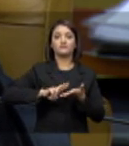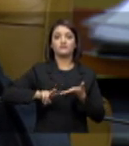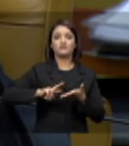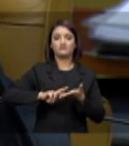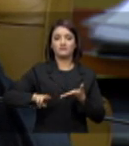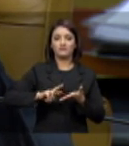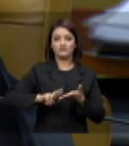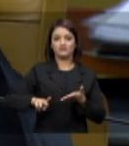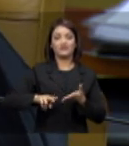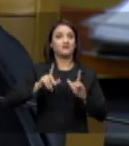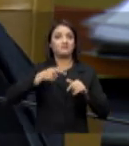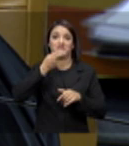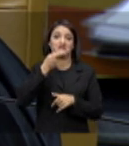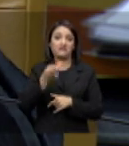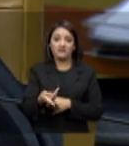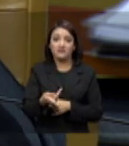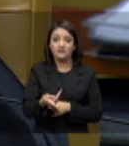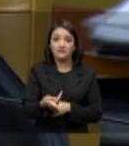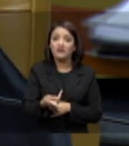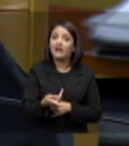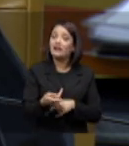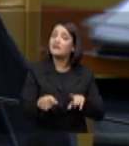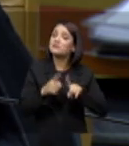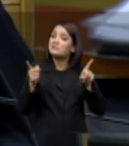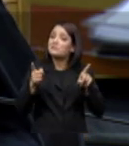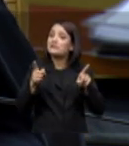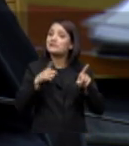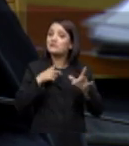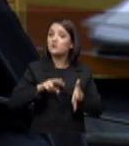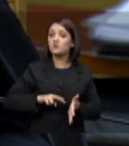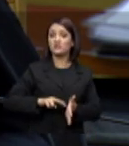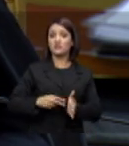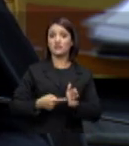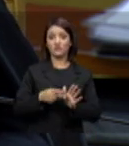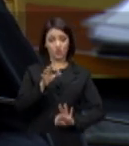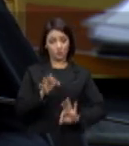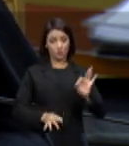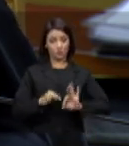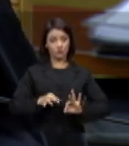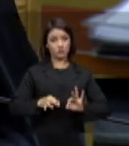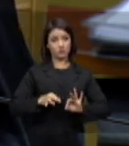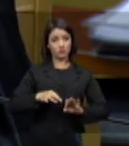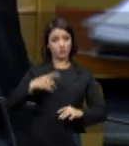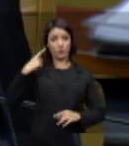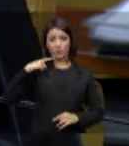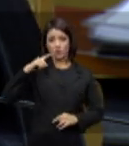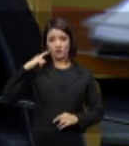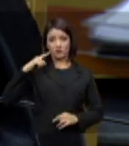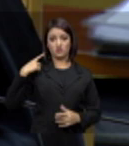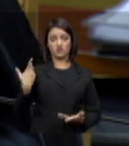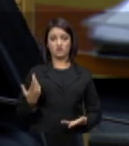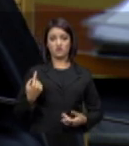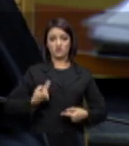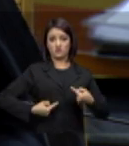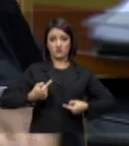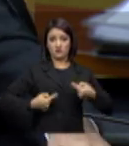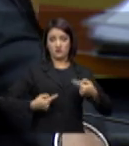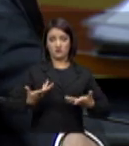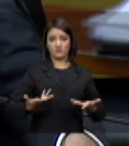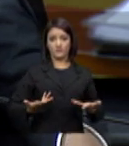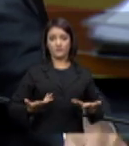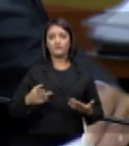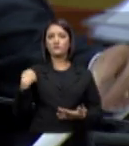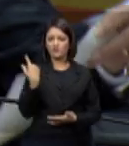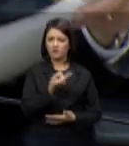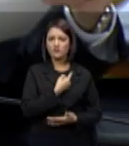uma coisa dita de passagem mas que tem significação jurídico-política e nós vimos